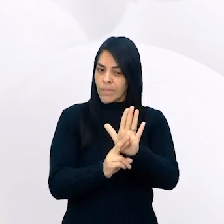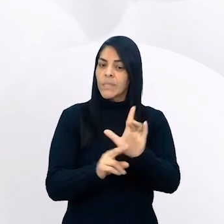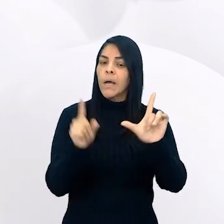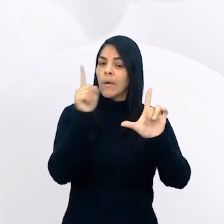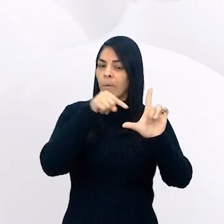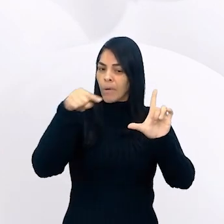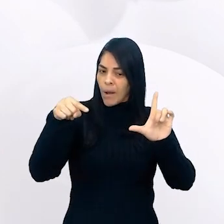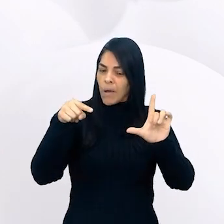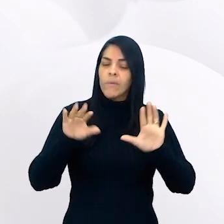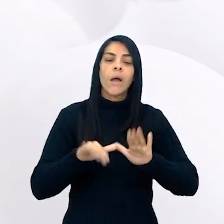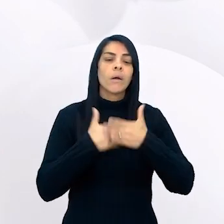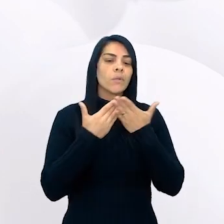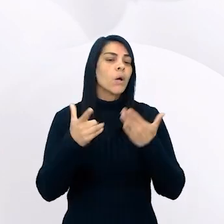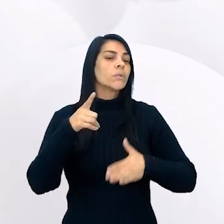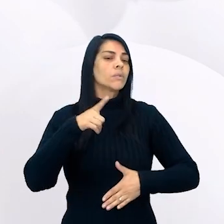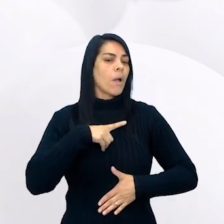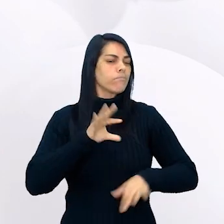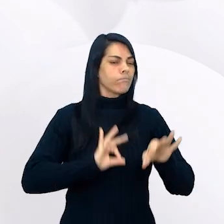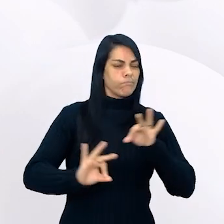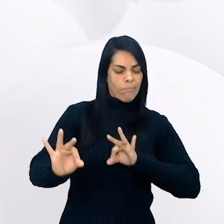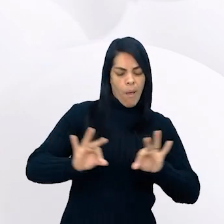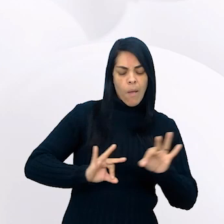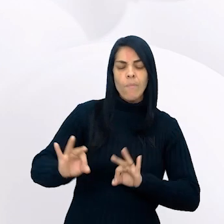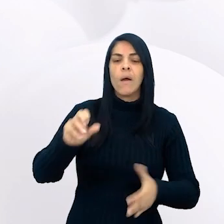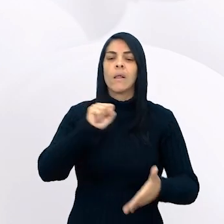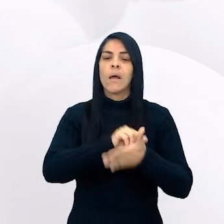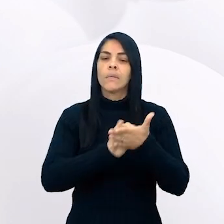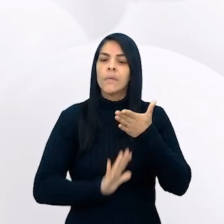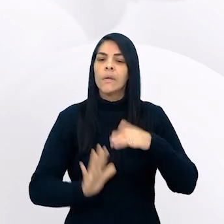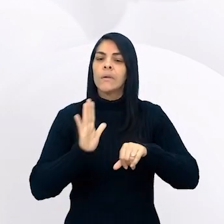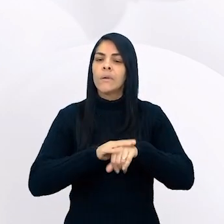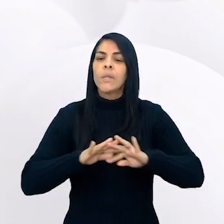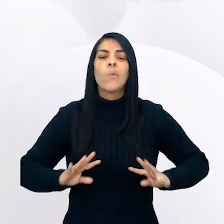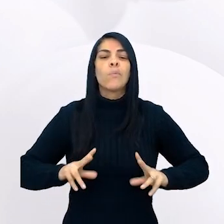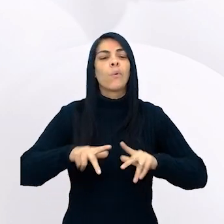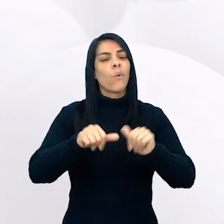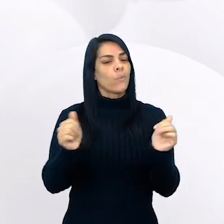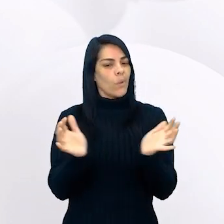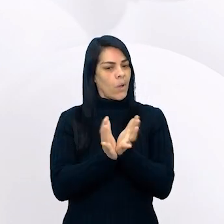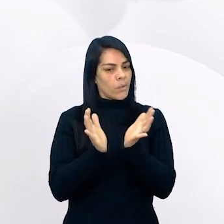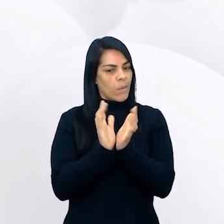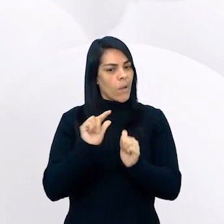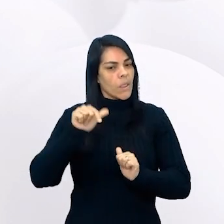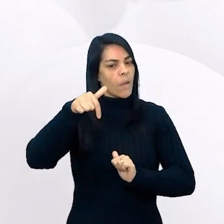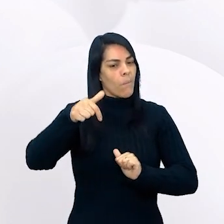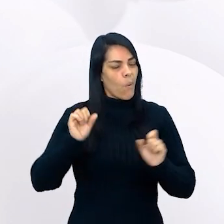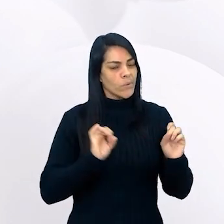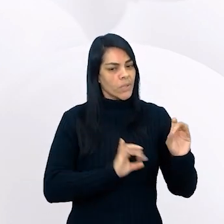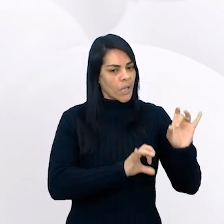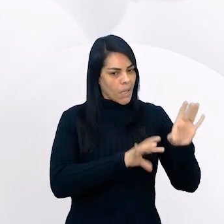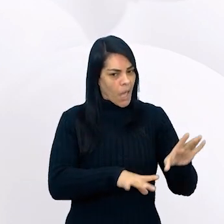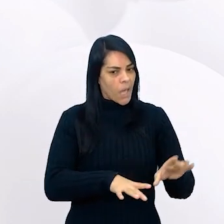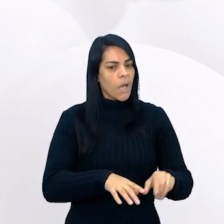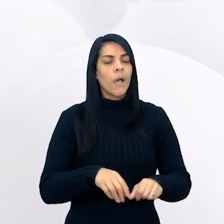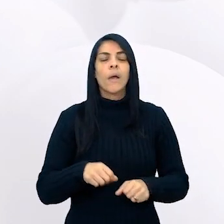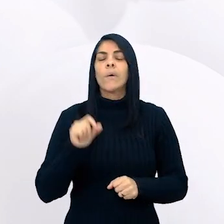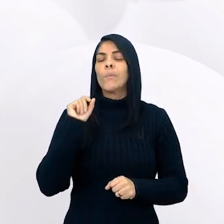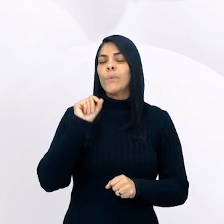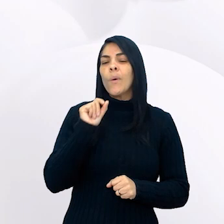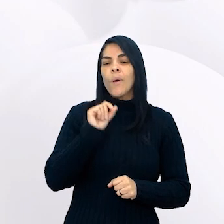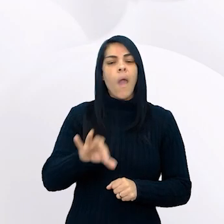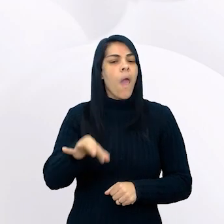E aí nós temos, planeje uma atividade para ser feita por toda a turma depois da técnica, né, para